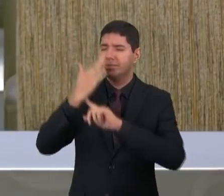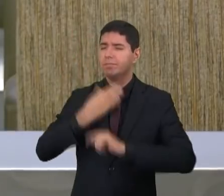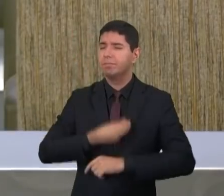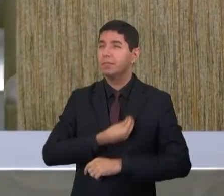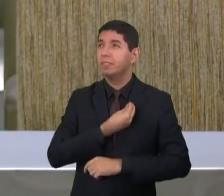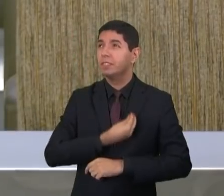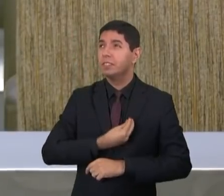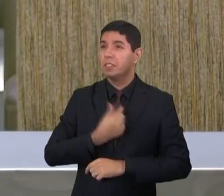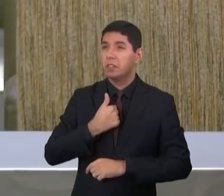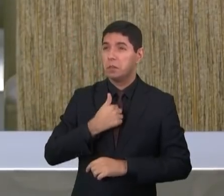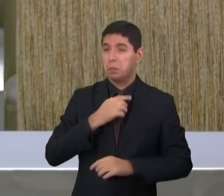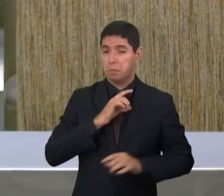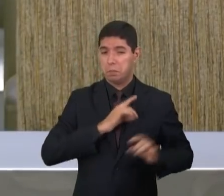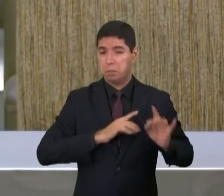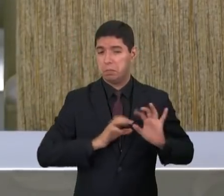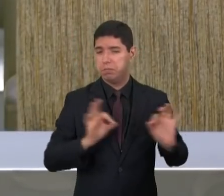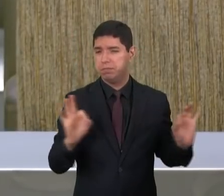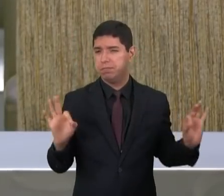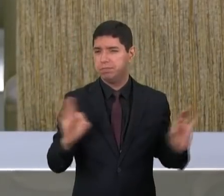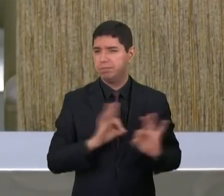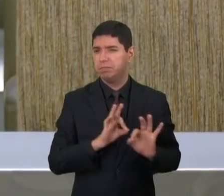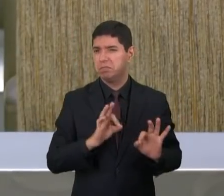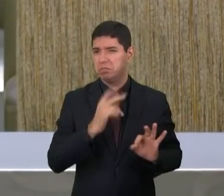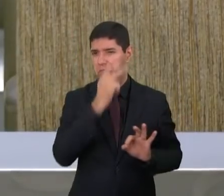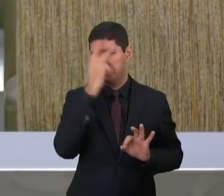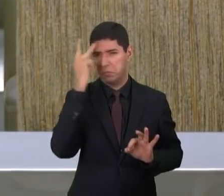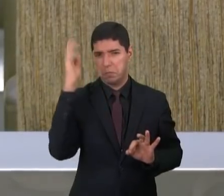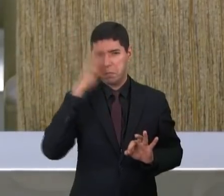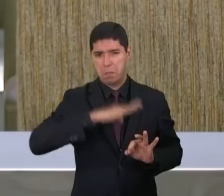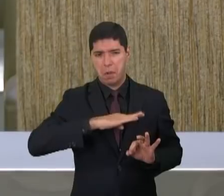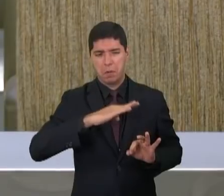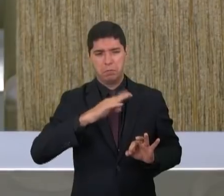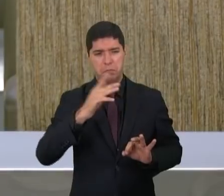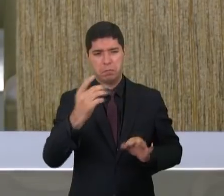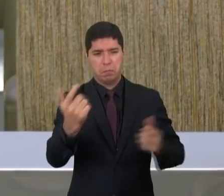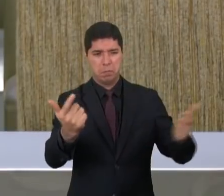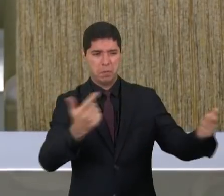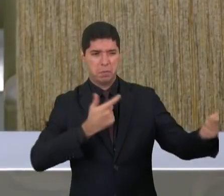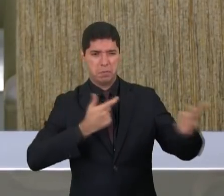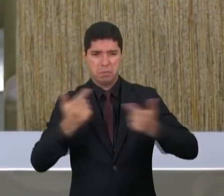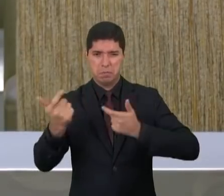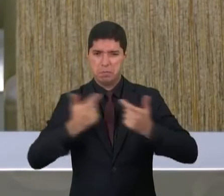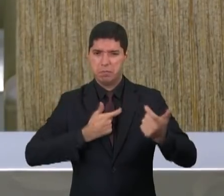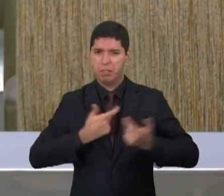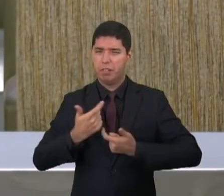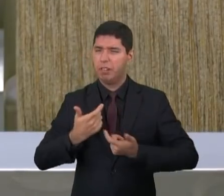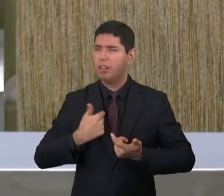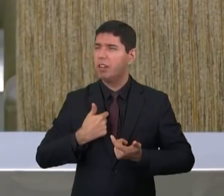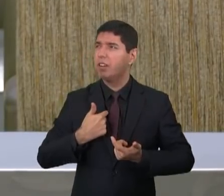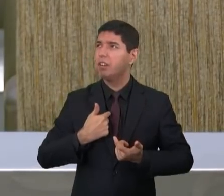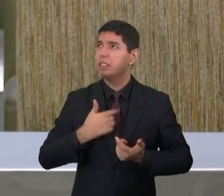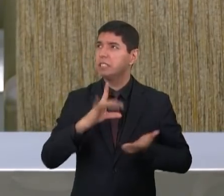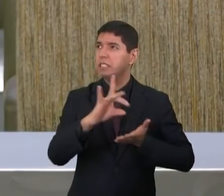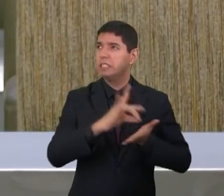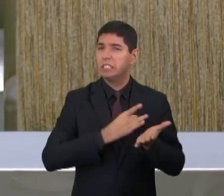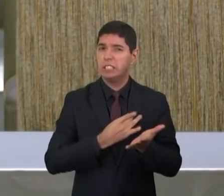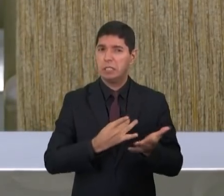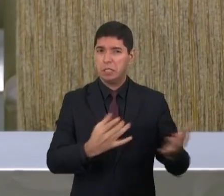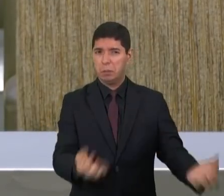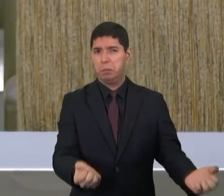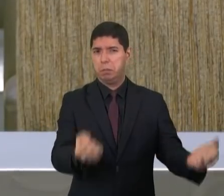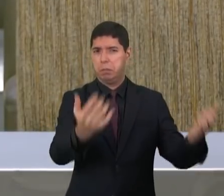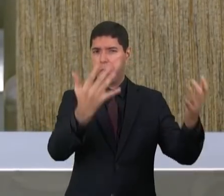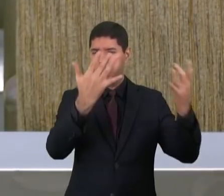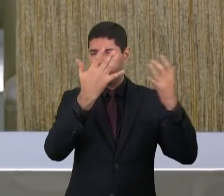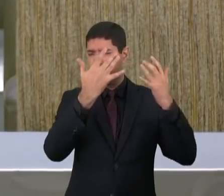me recearei? Quando os malvados, meus adversários, inimigos,